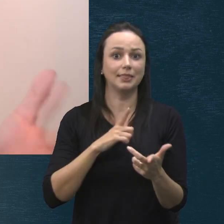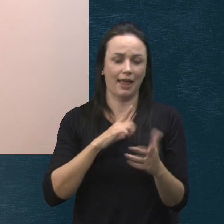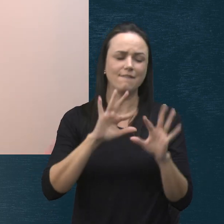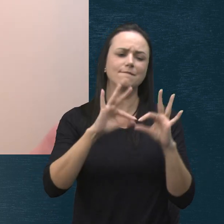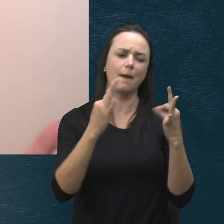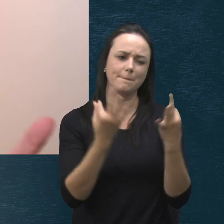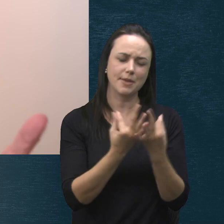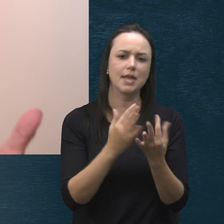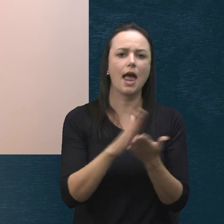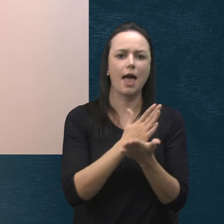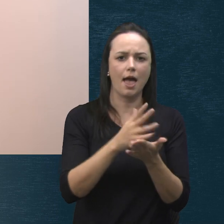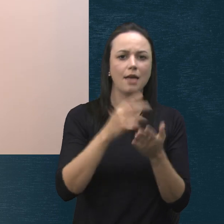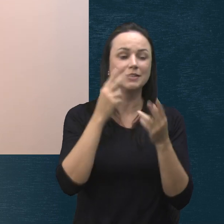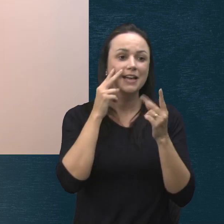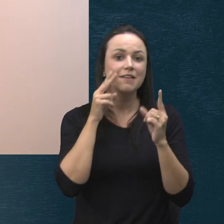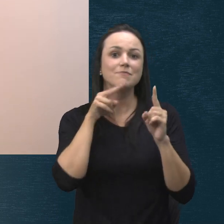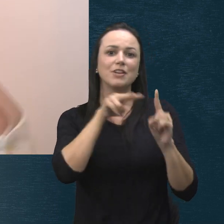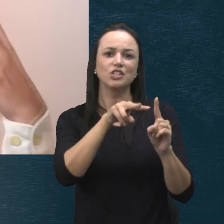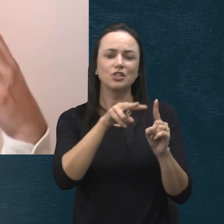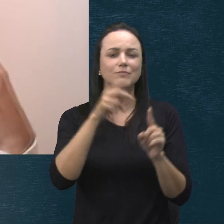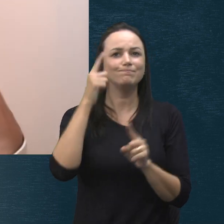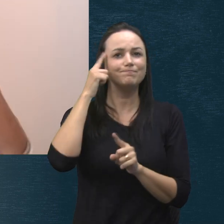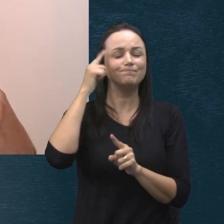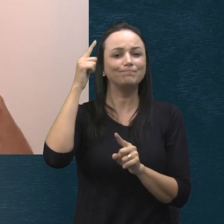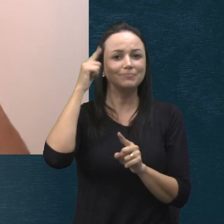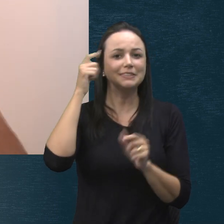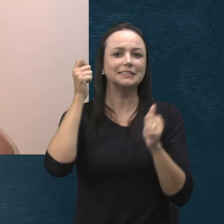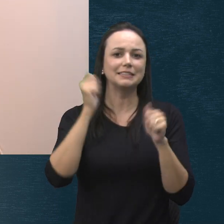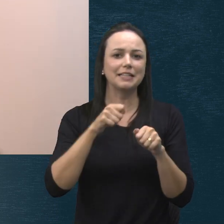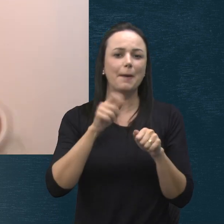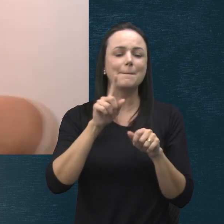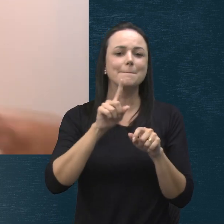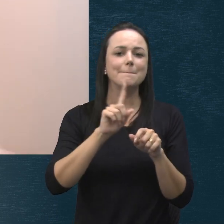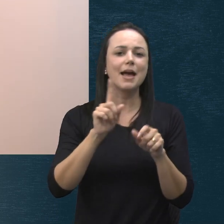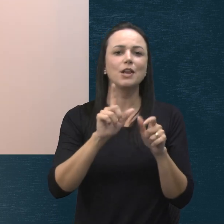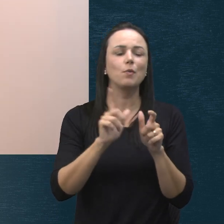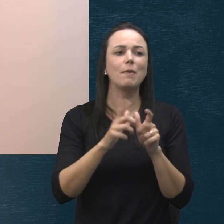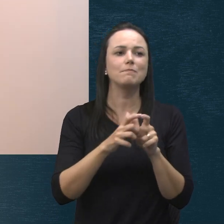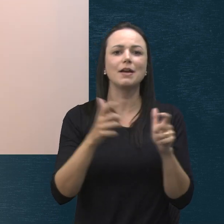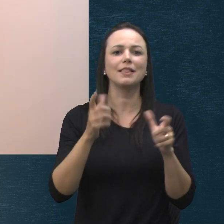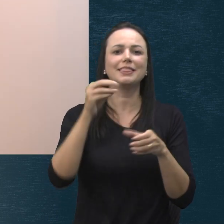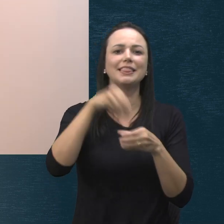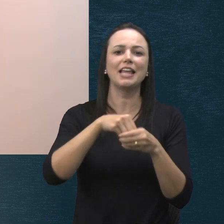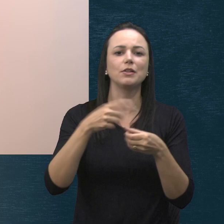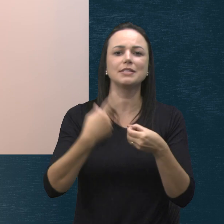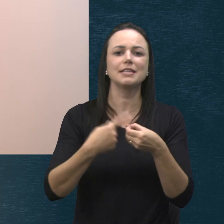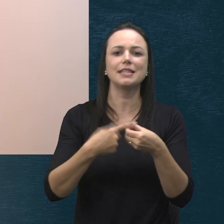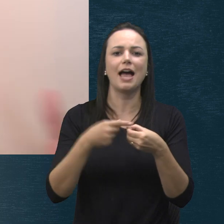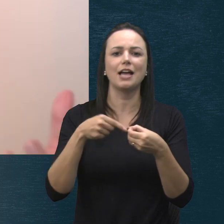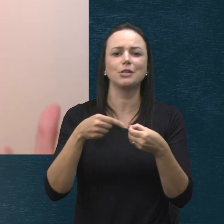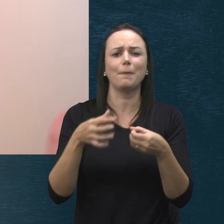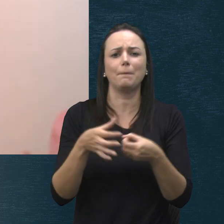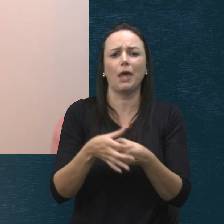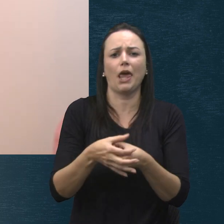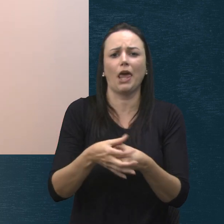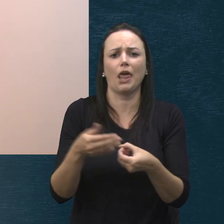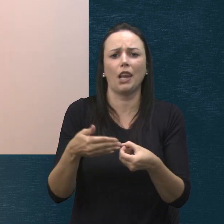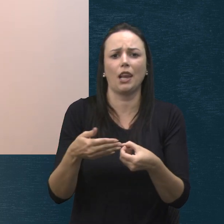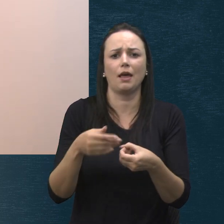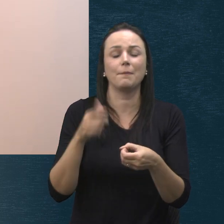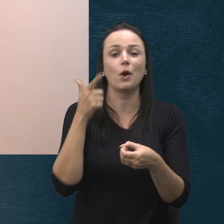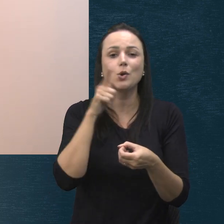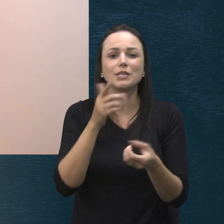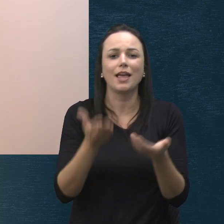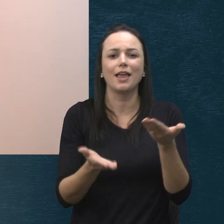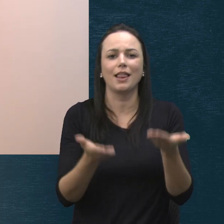esse valor? Existe. Mas elas não são suficientes dentro de uma cidade pequena para manter esse equilíbrio. Isso